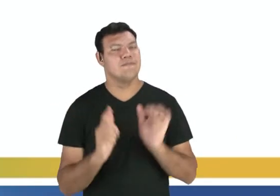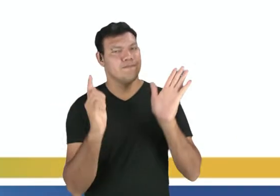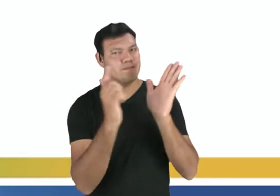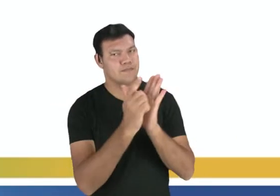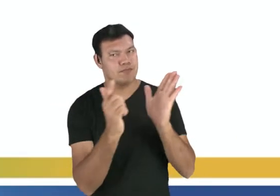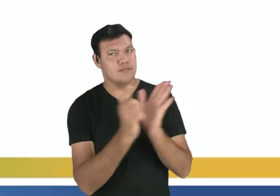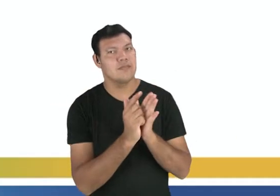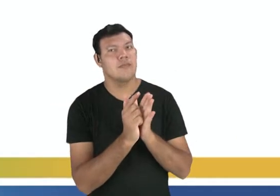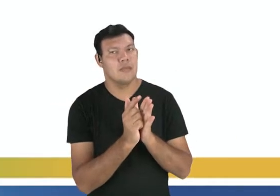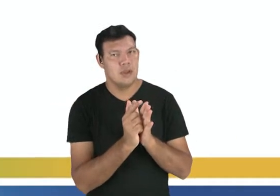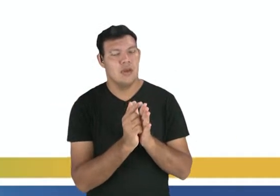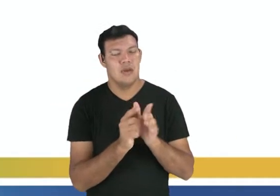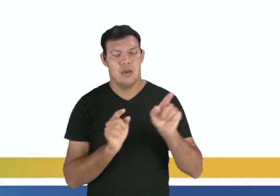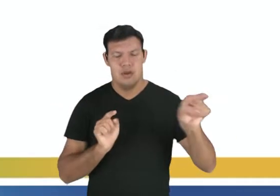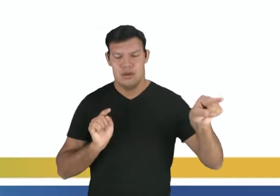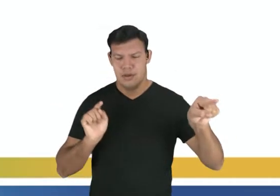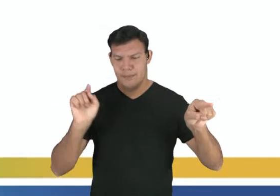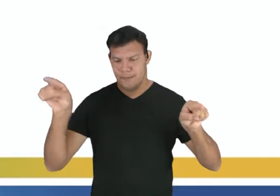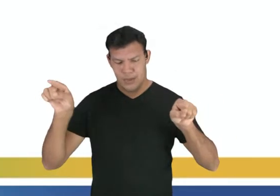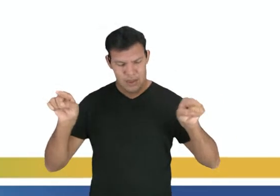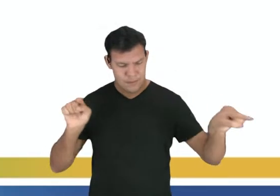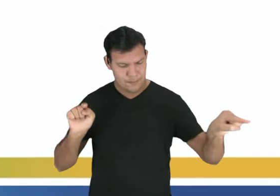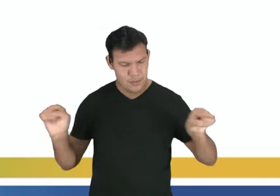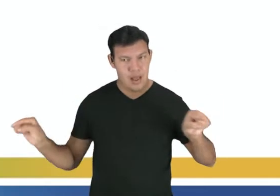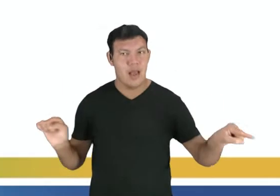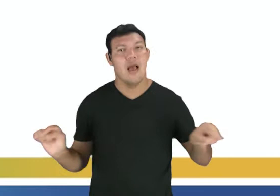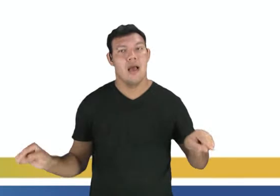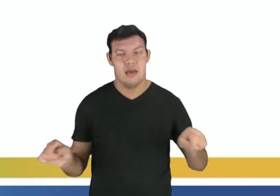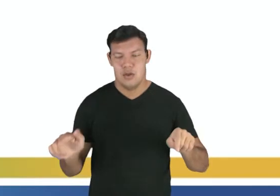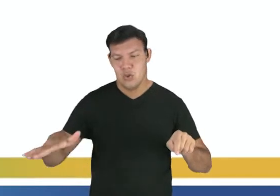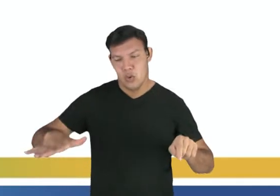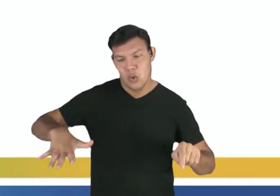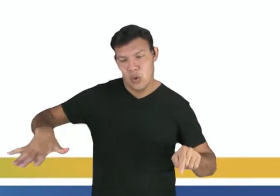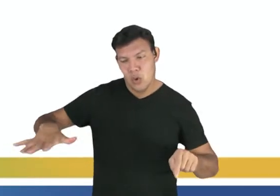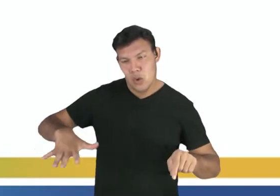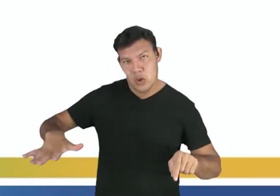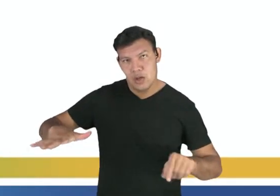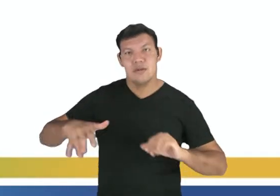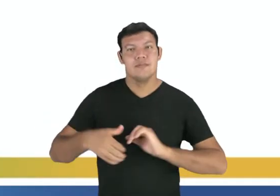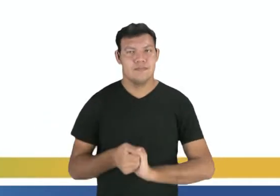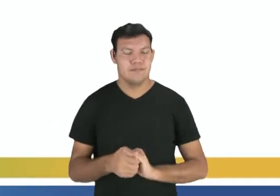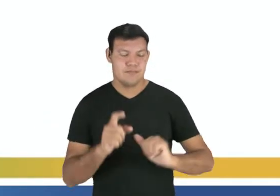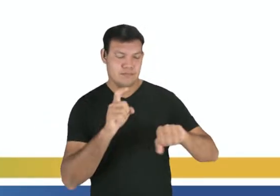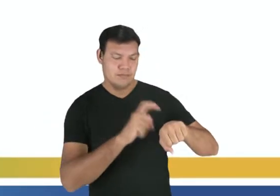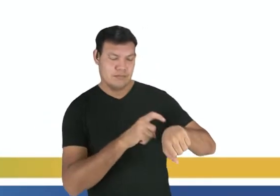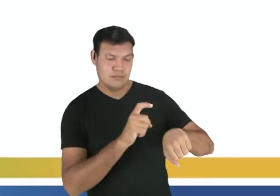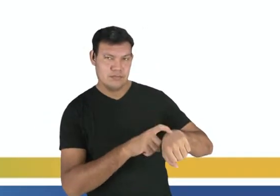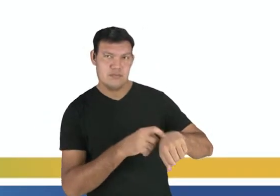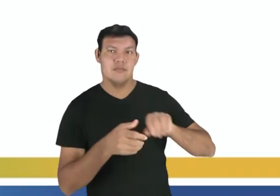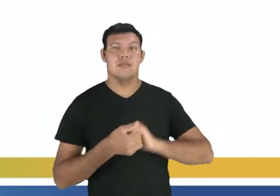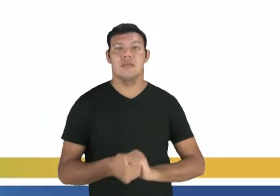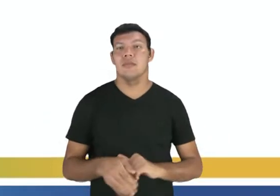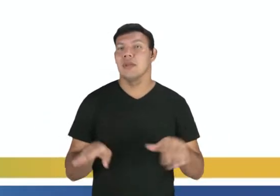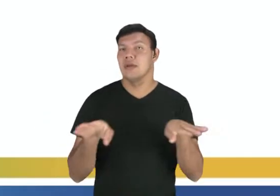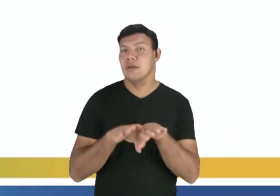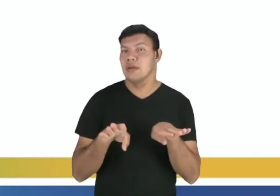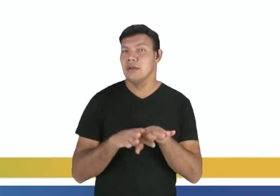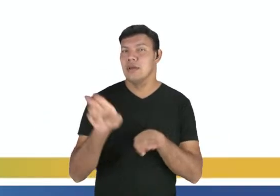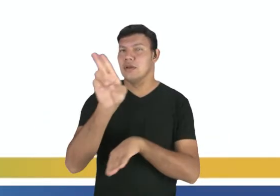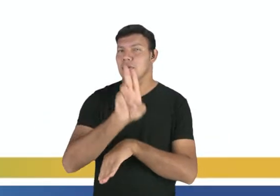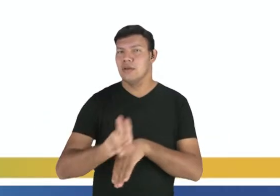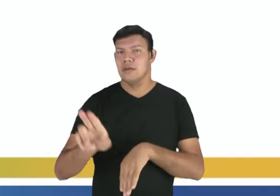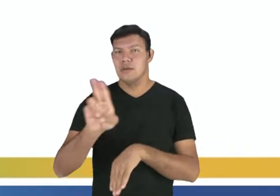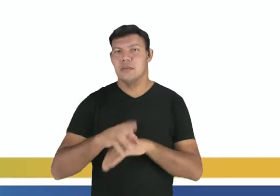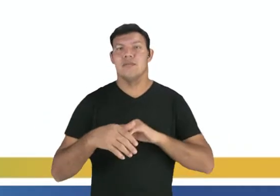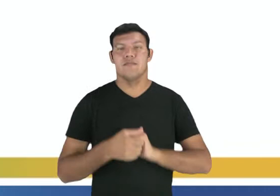de situar o ser em relação ao espaço, ao tempo e ainda são utilizados